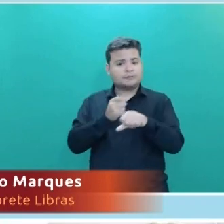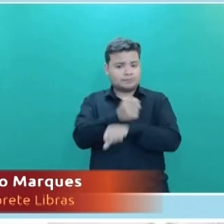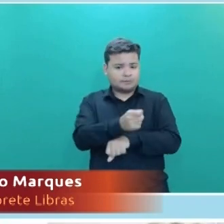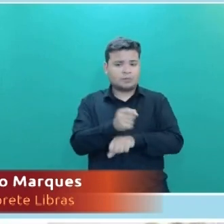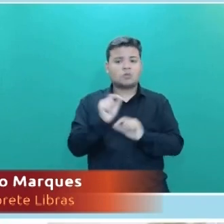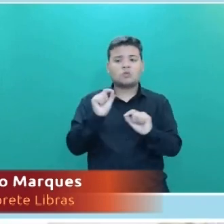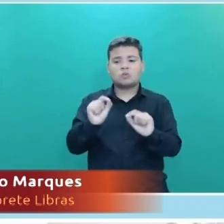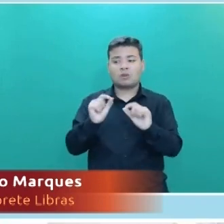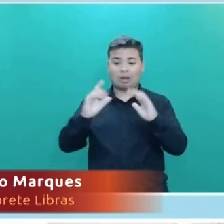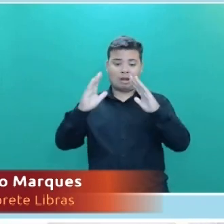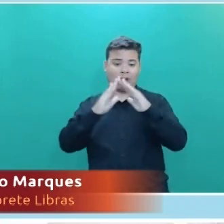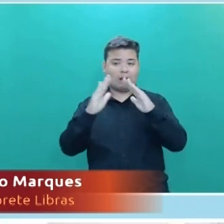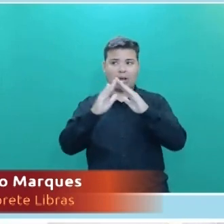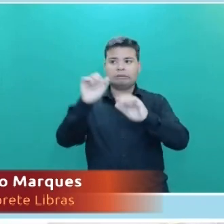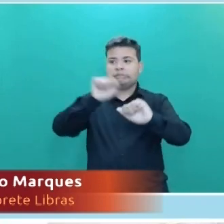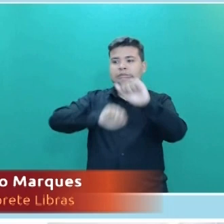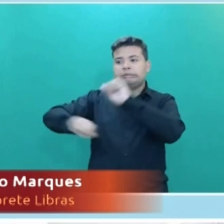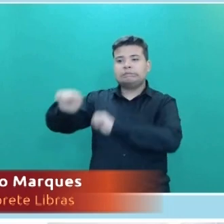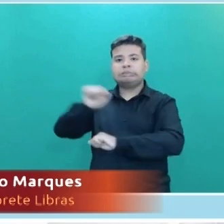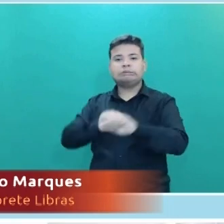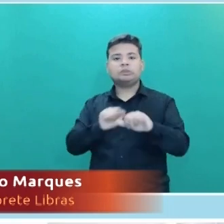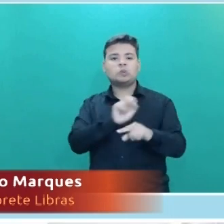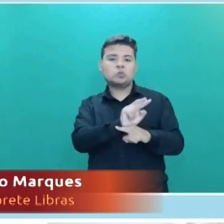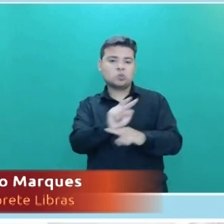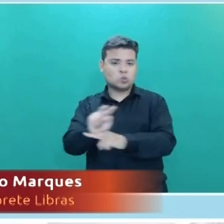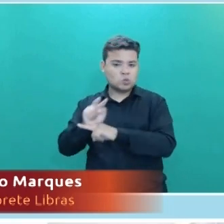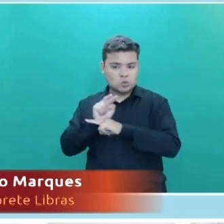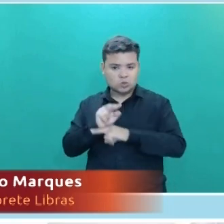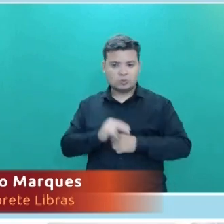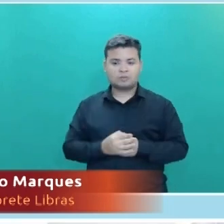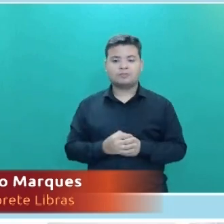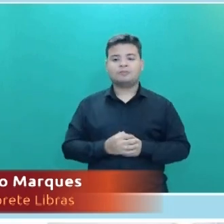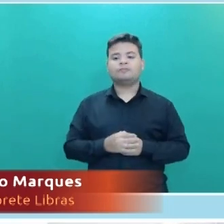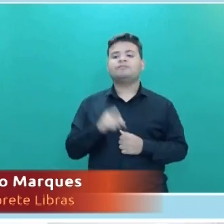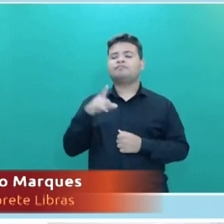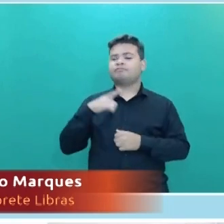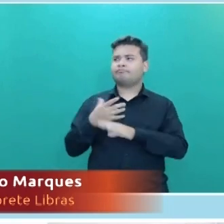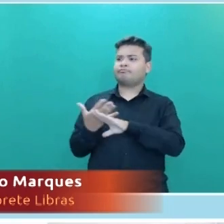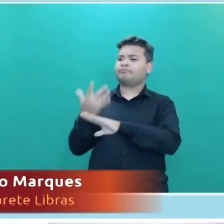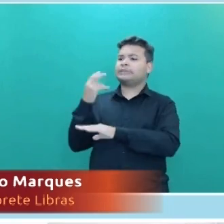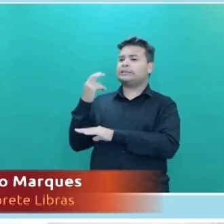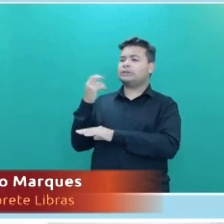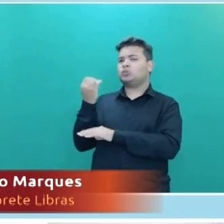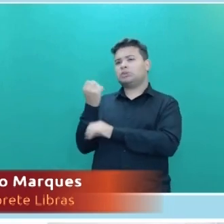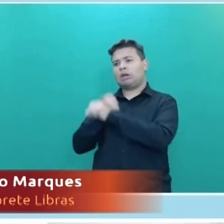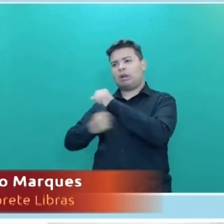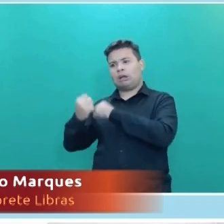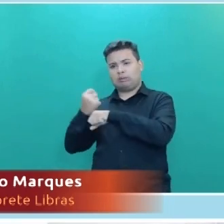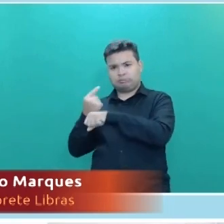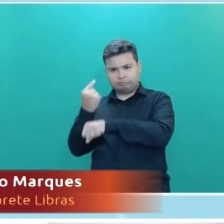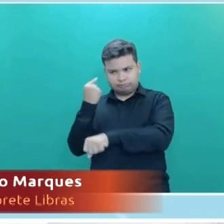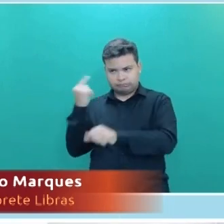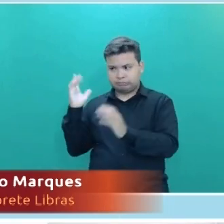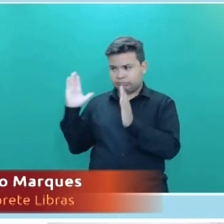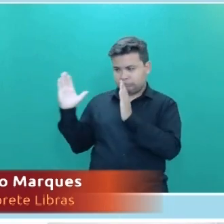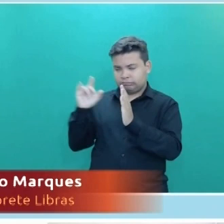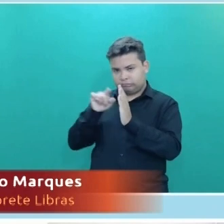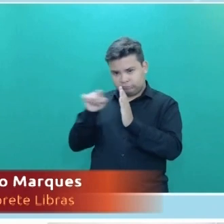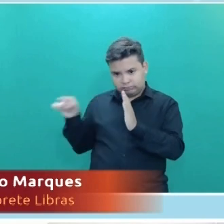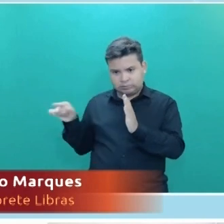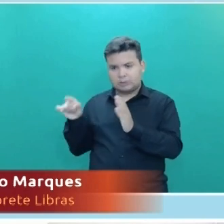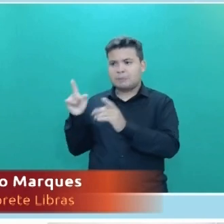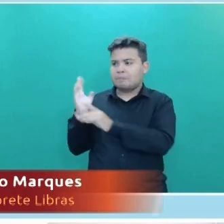doméstico. Isso é uma realidade dos 5, 6 últimos anos. Por muito tempo, por força